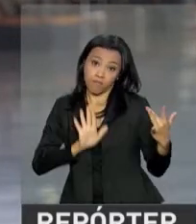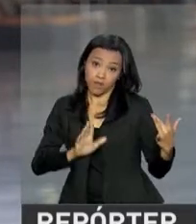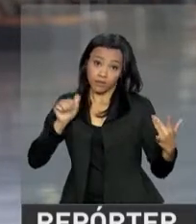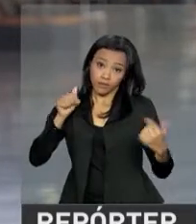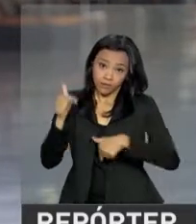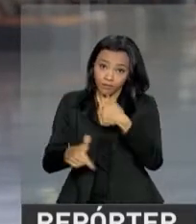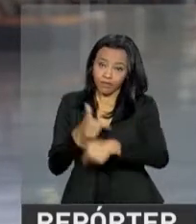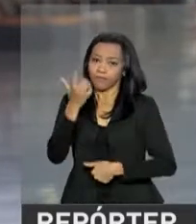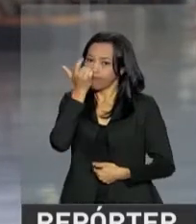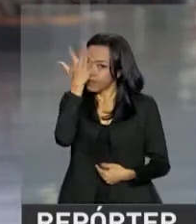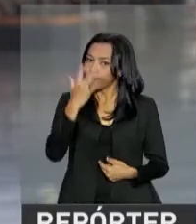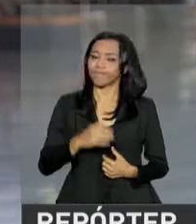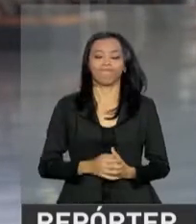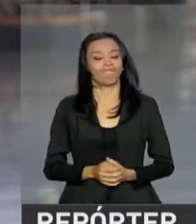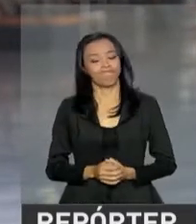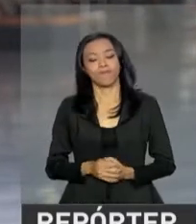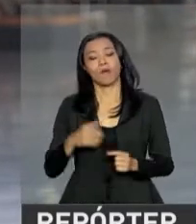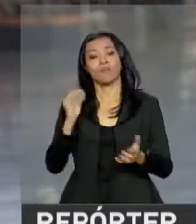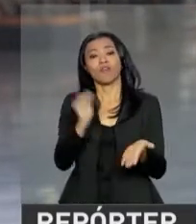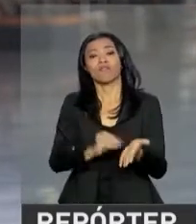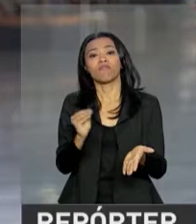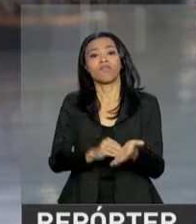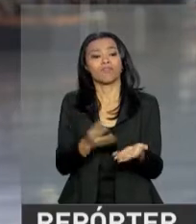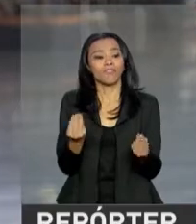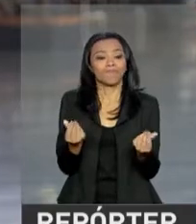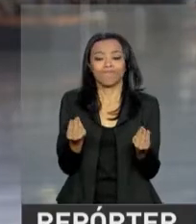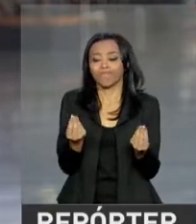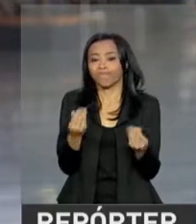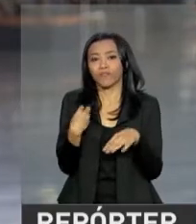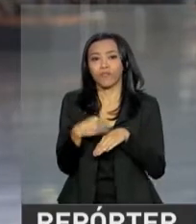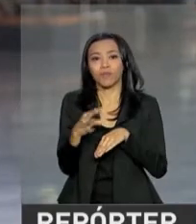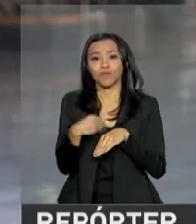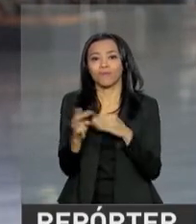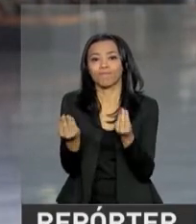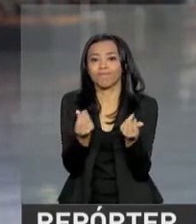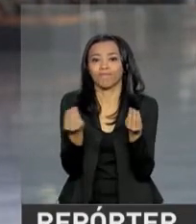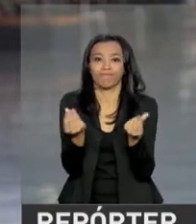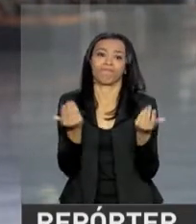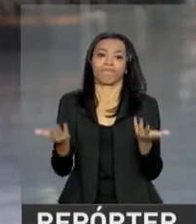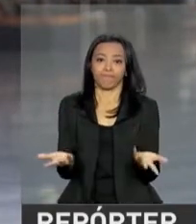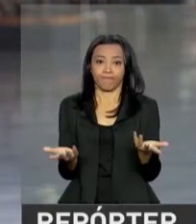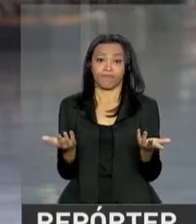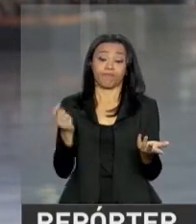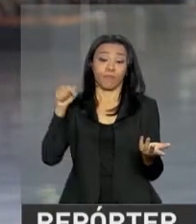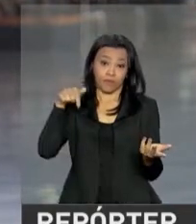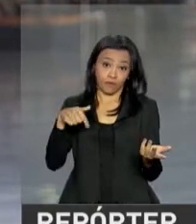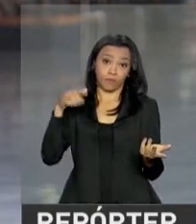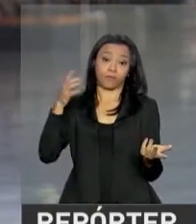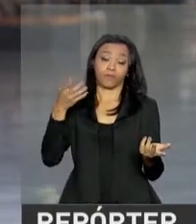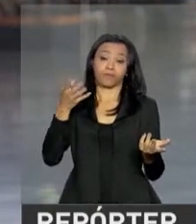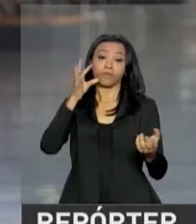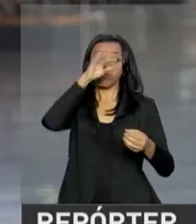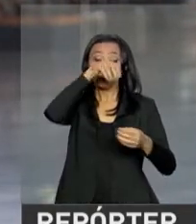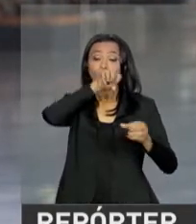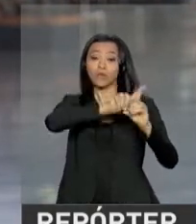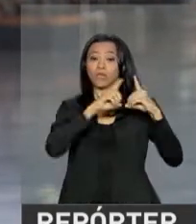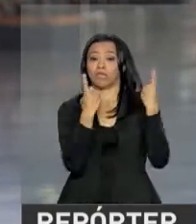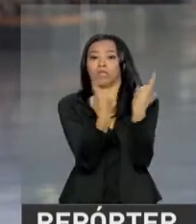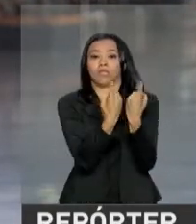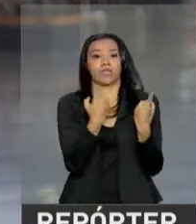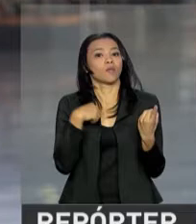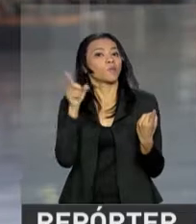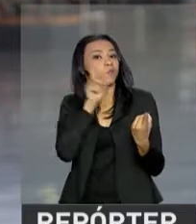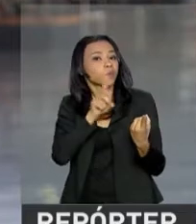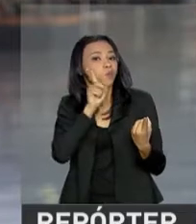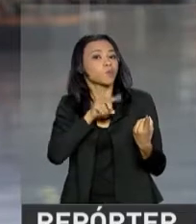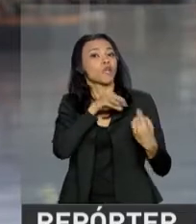será fácil, por falta de informações precisas. O comunicado do Departamento Interno dos Estados Unidos